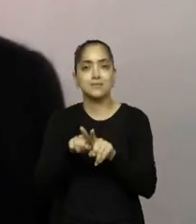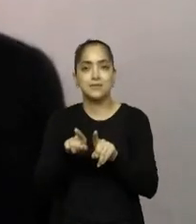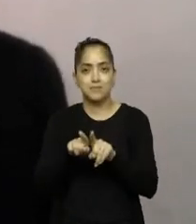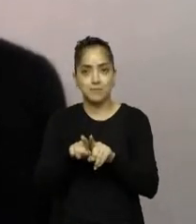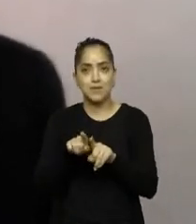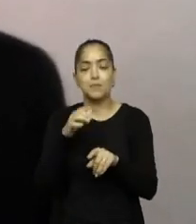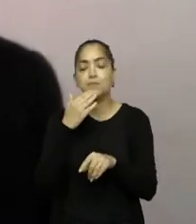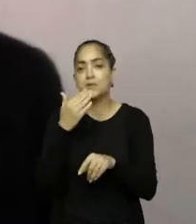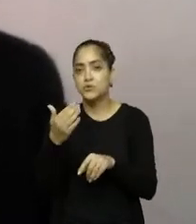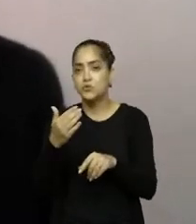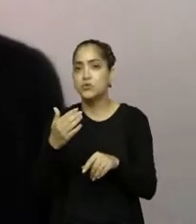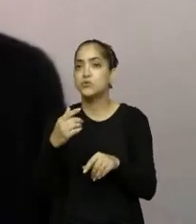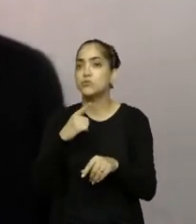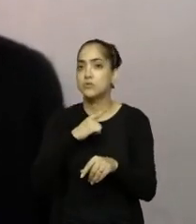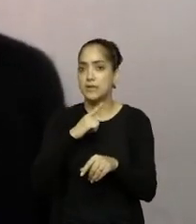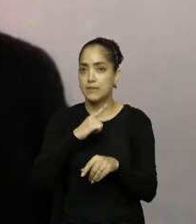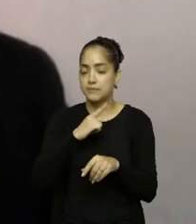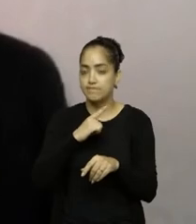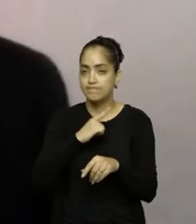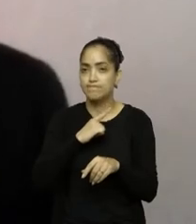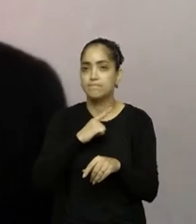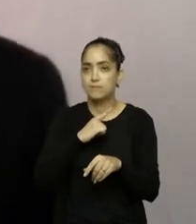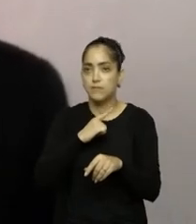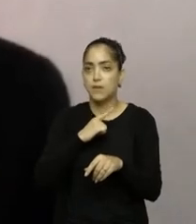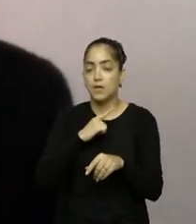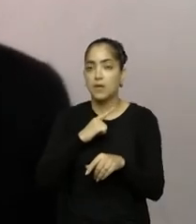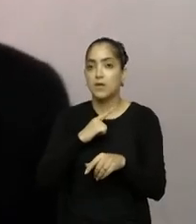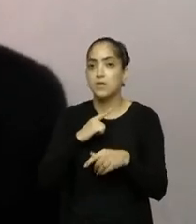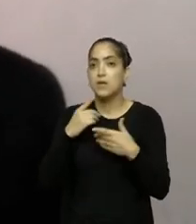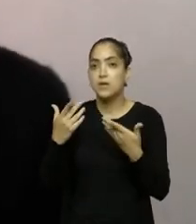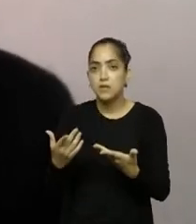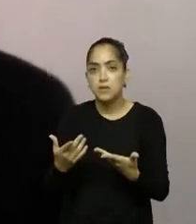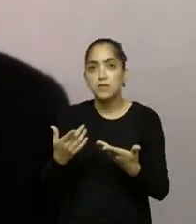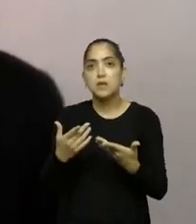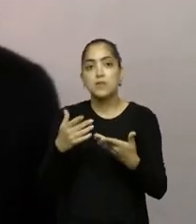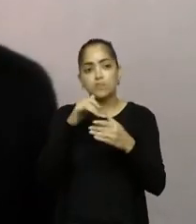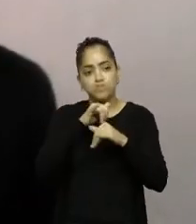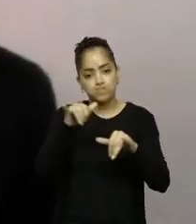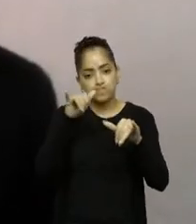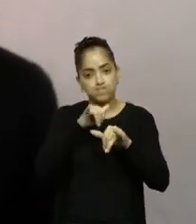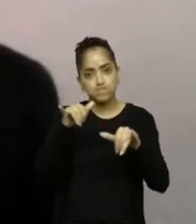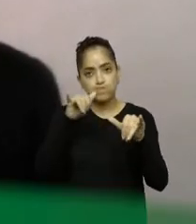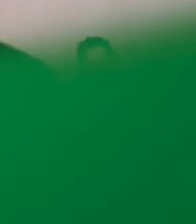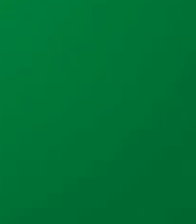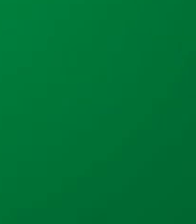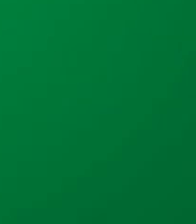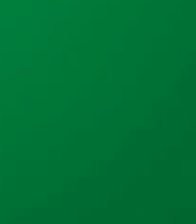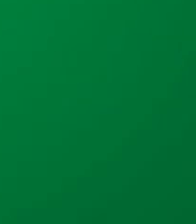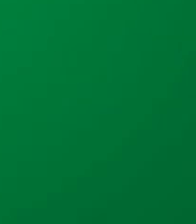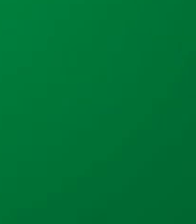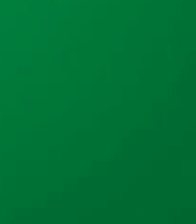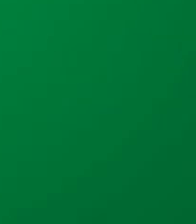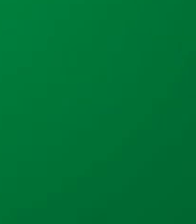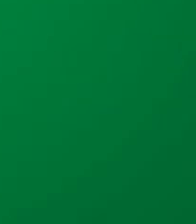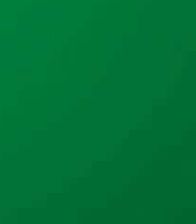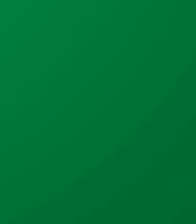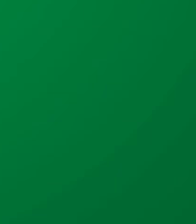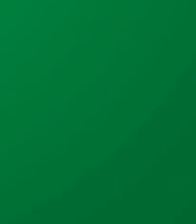tem pedido nesse sentido, para a gente poder publicizar melhor esses dados.